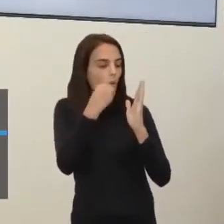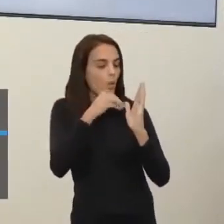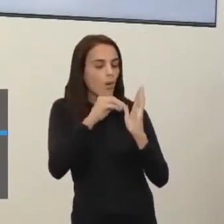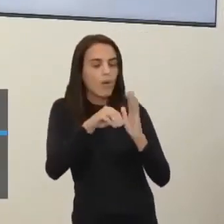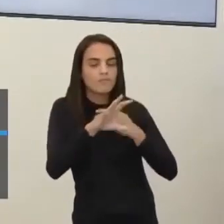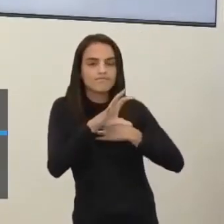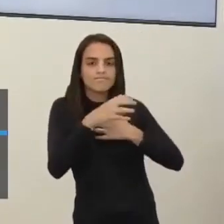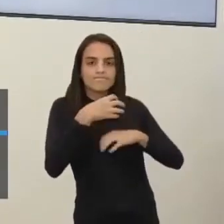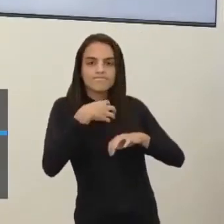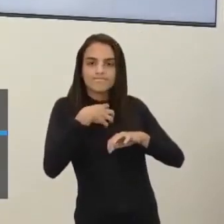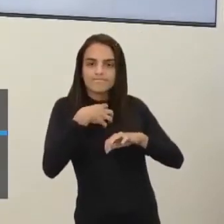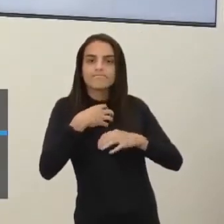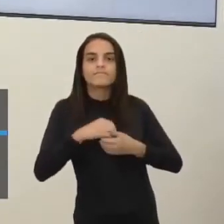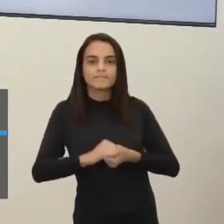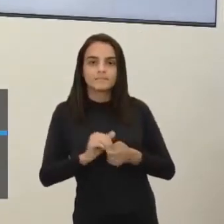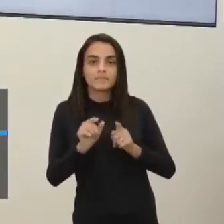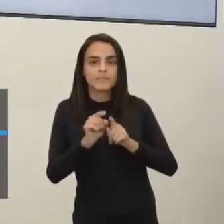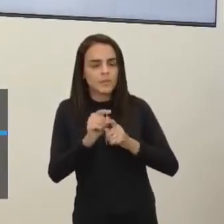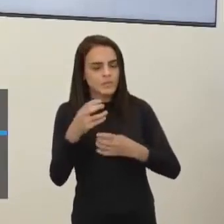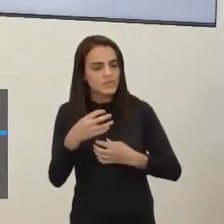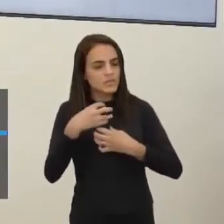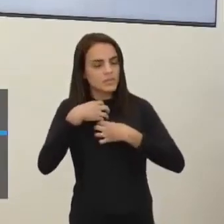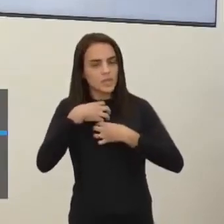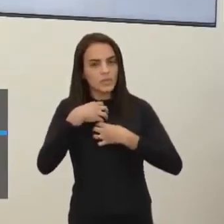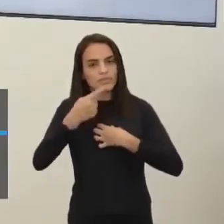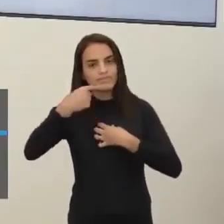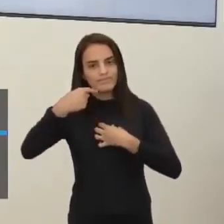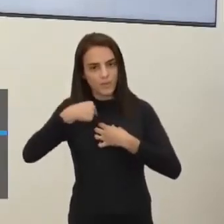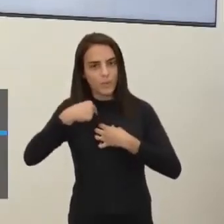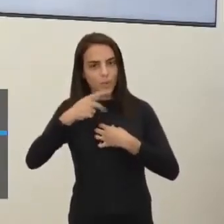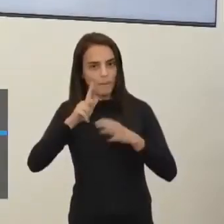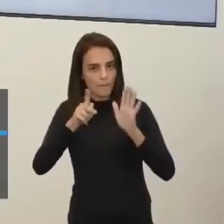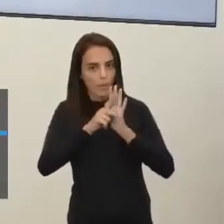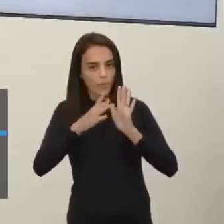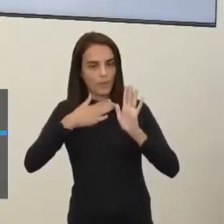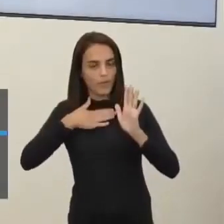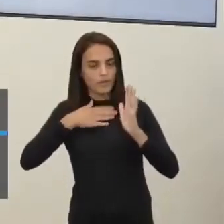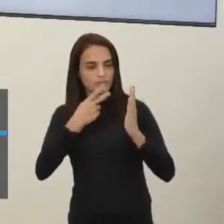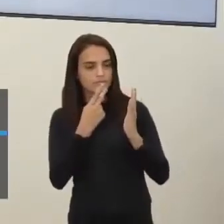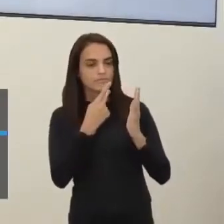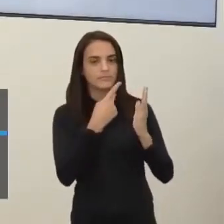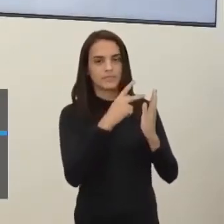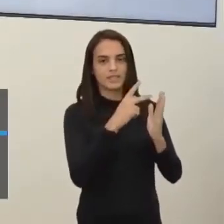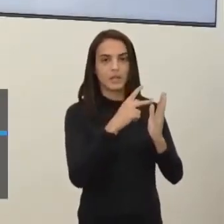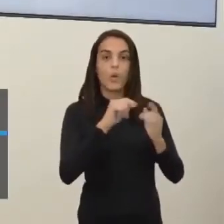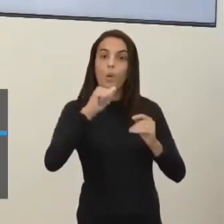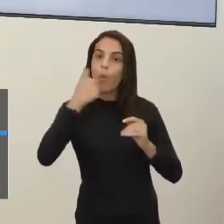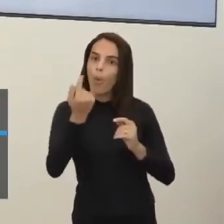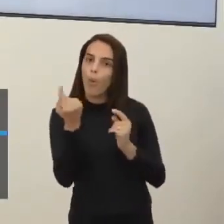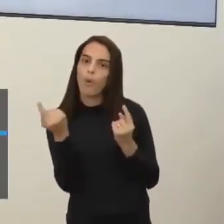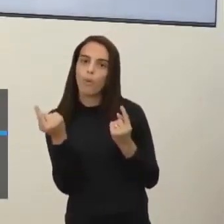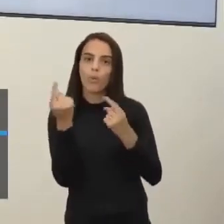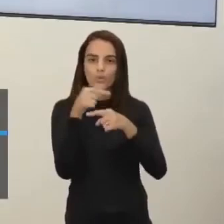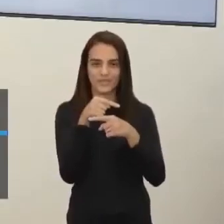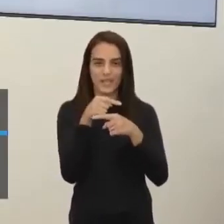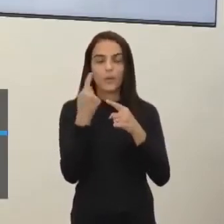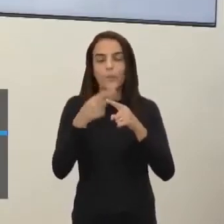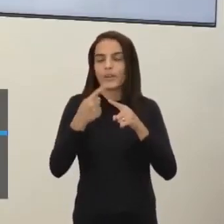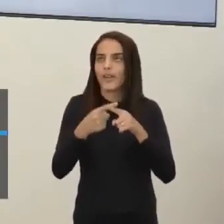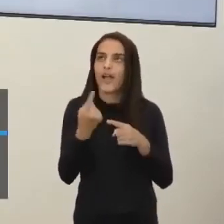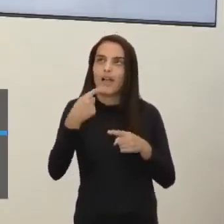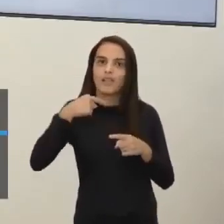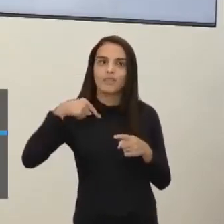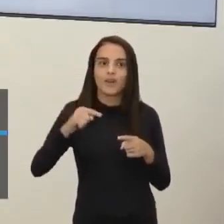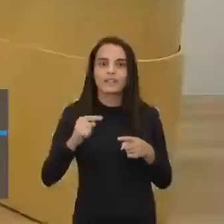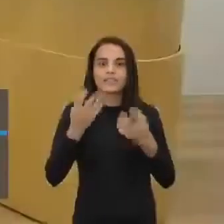gente nele. Ou a gente coloca o contrário daquilo que a gente é, porque a gente quer vivenciar outra vida, então a gente coloca, né, a